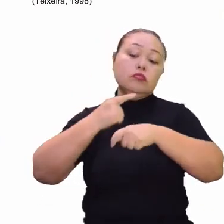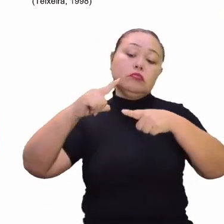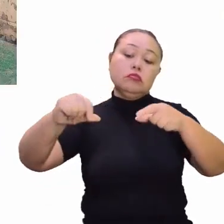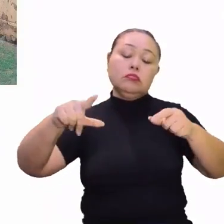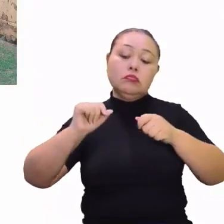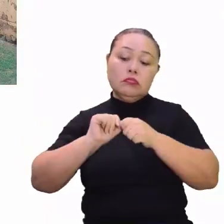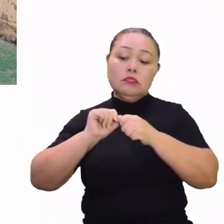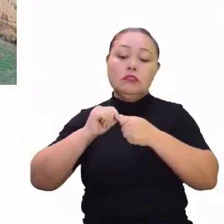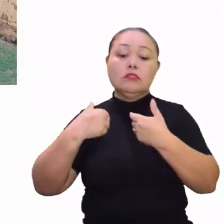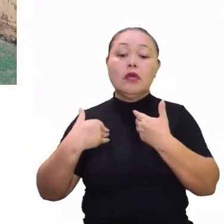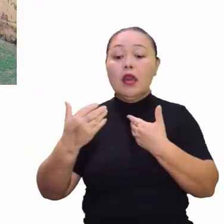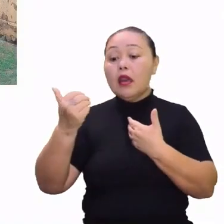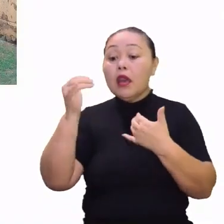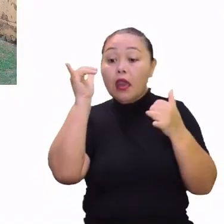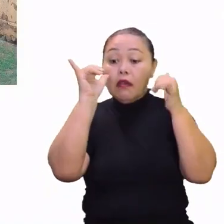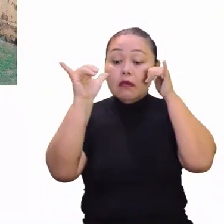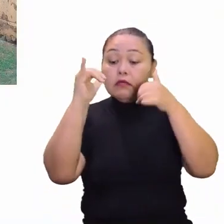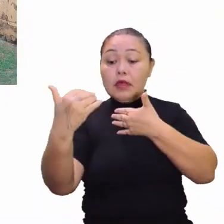uma região fronteiriça.